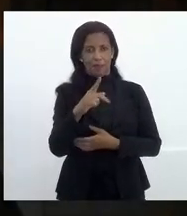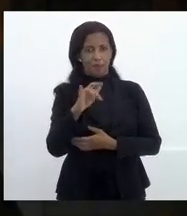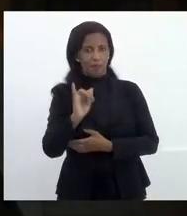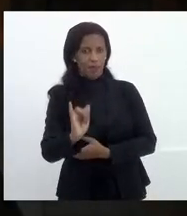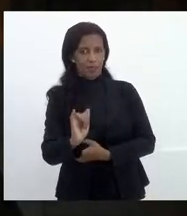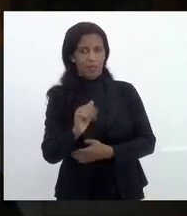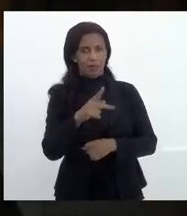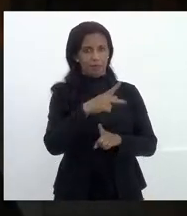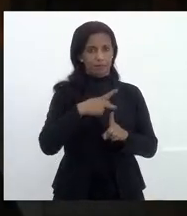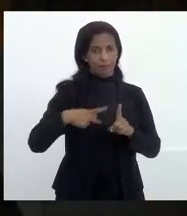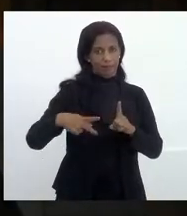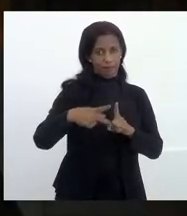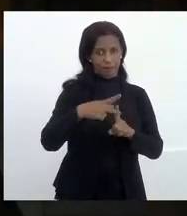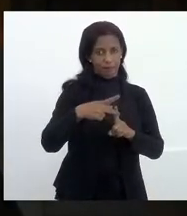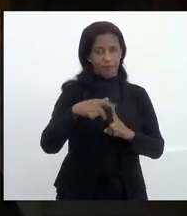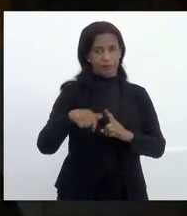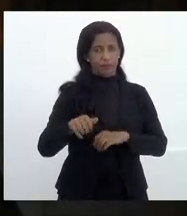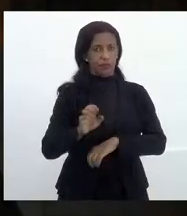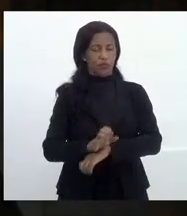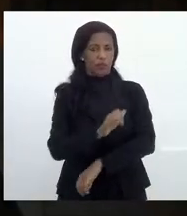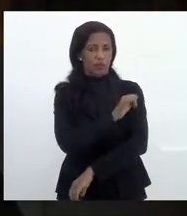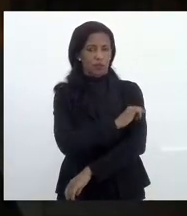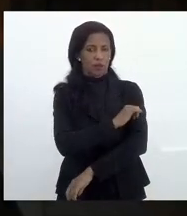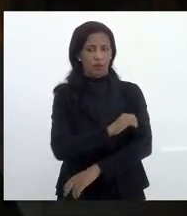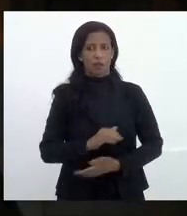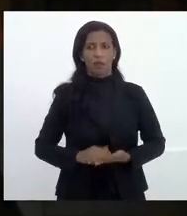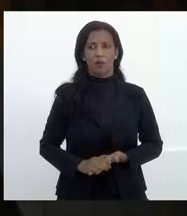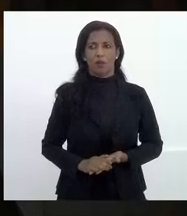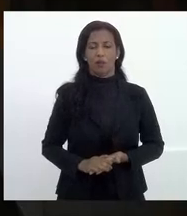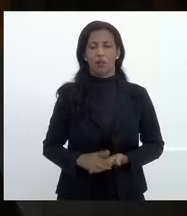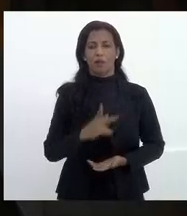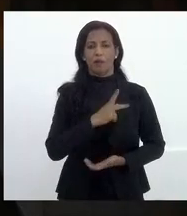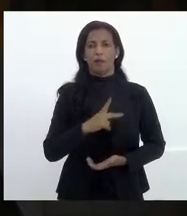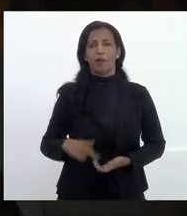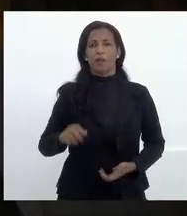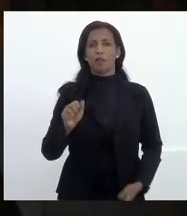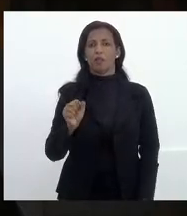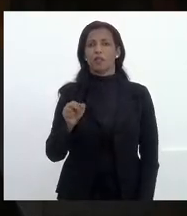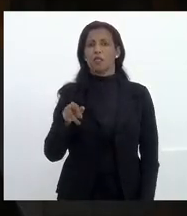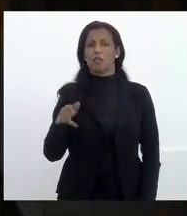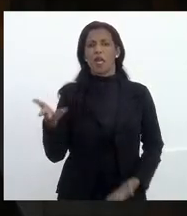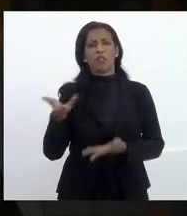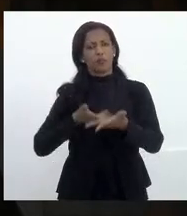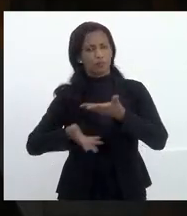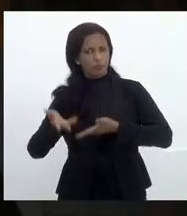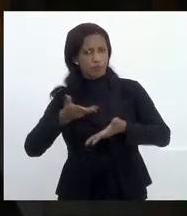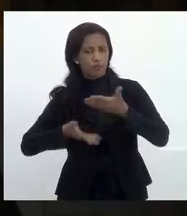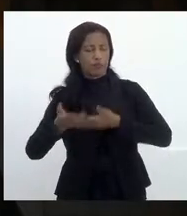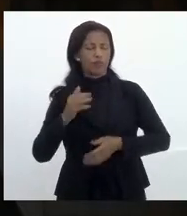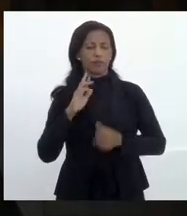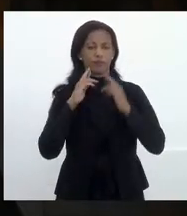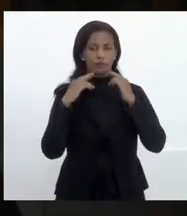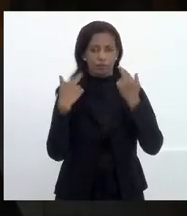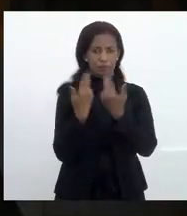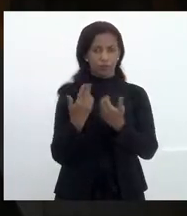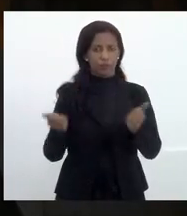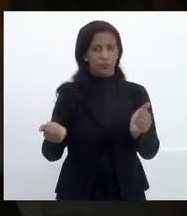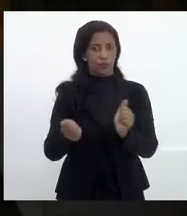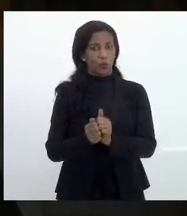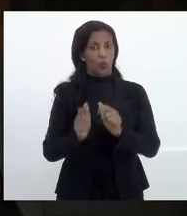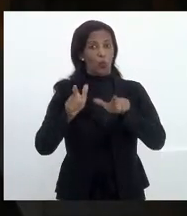aqui no estado do Rio de Janeiro Deputado Sérgio presidência Juliano participou de várias reuniões junto conosco